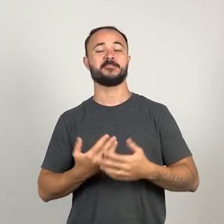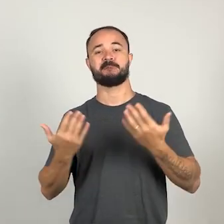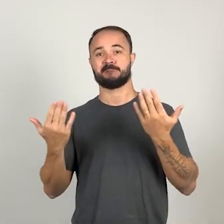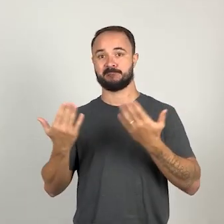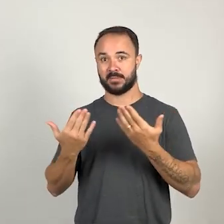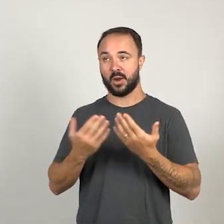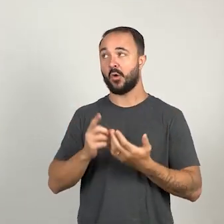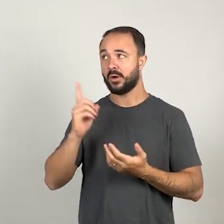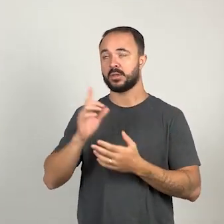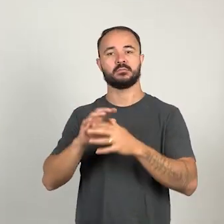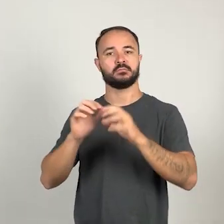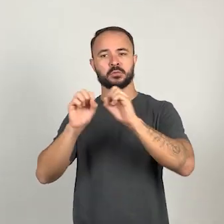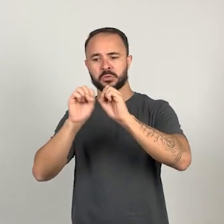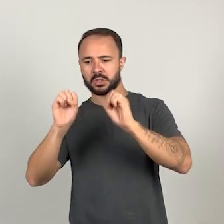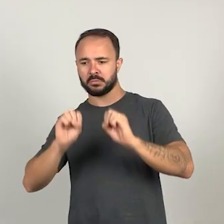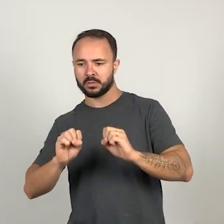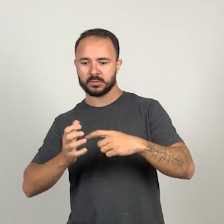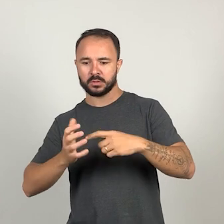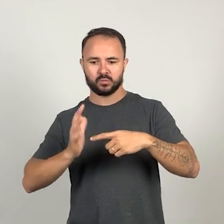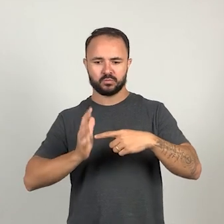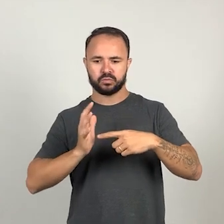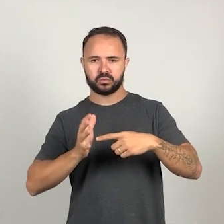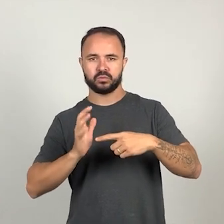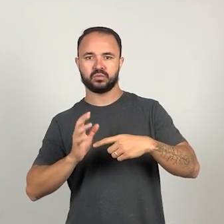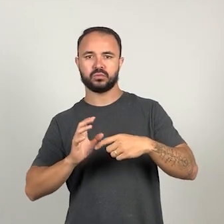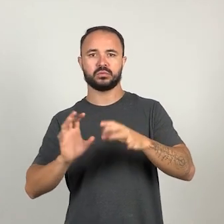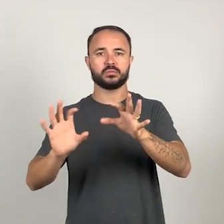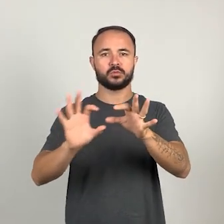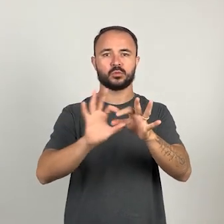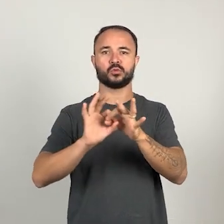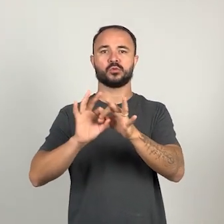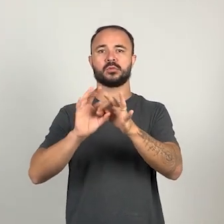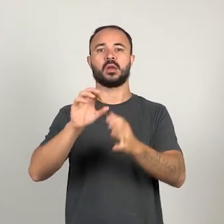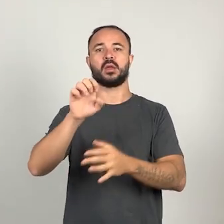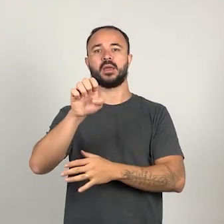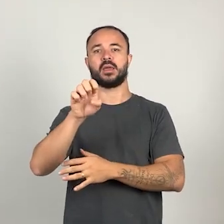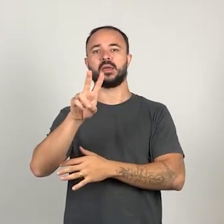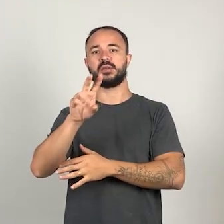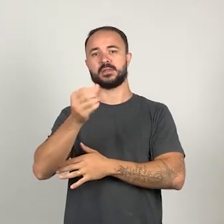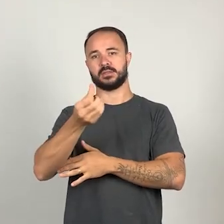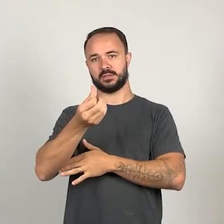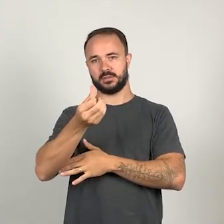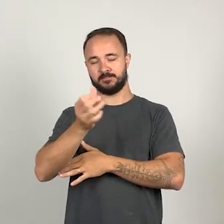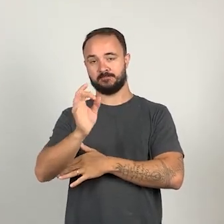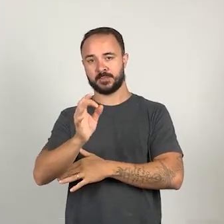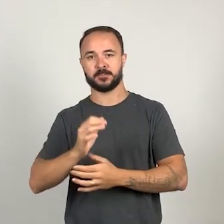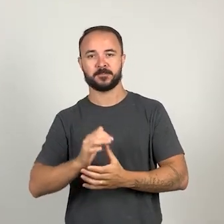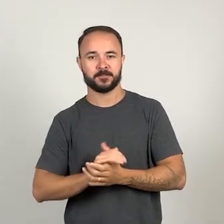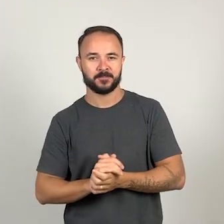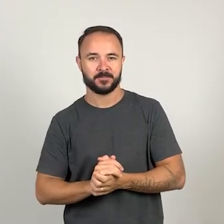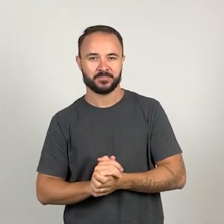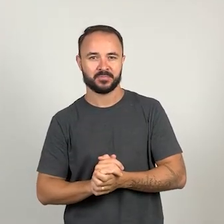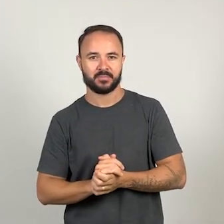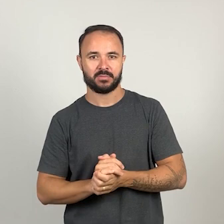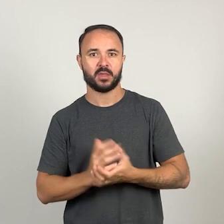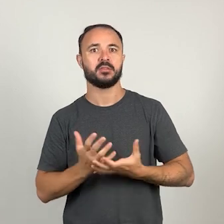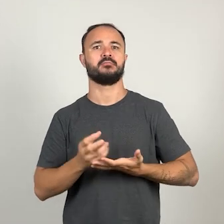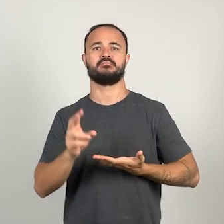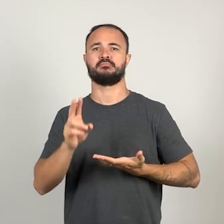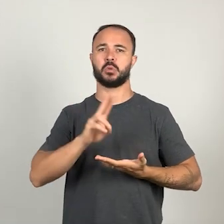ser fixado ao nosso motor juntamente com o EV6. Para isso vamos utilizar pinos